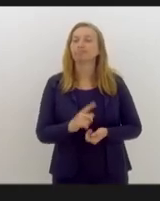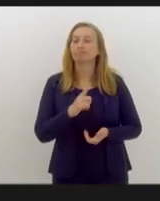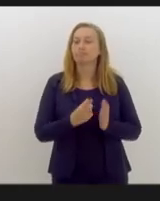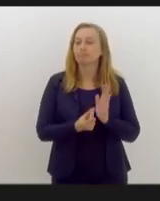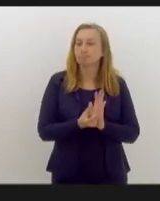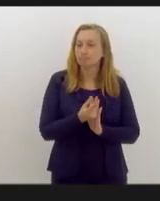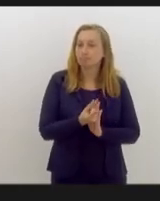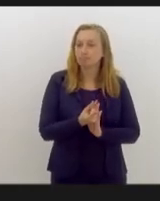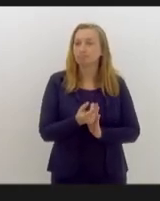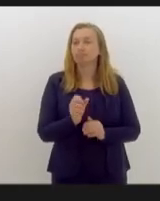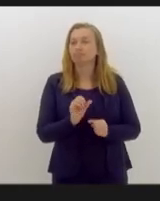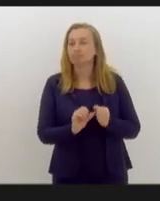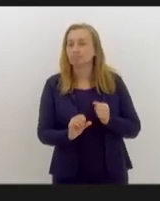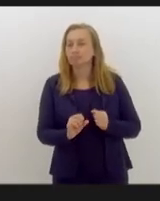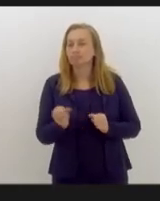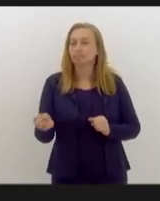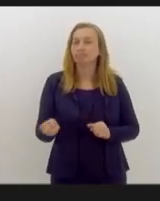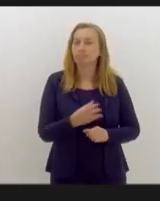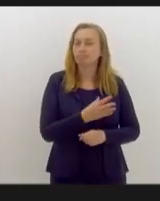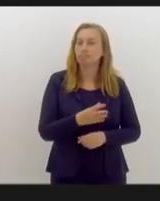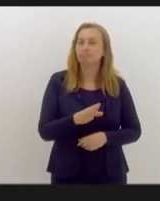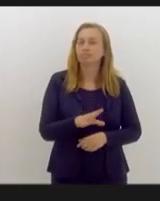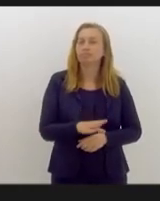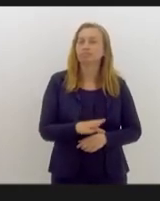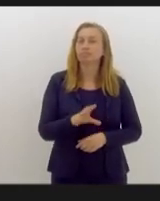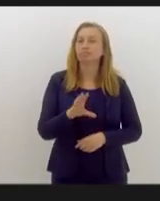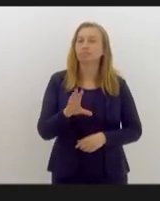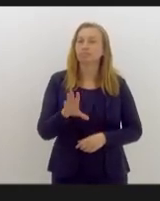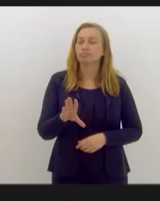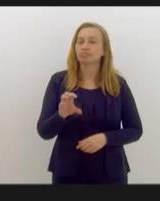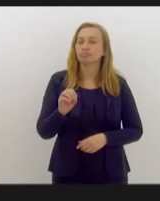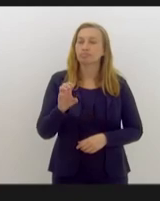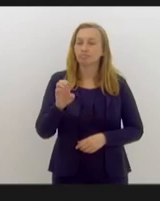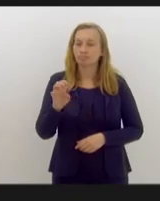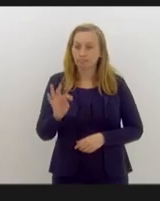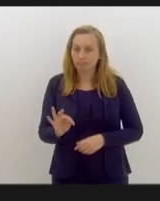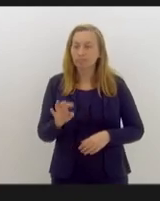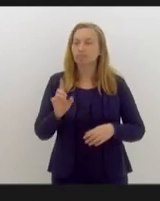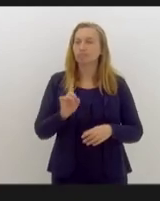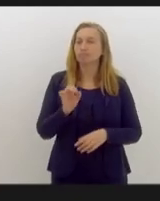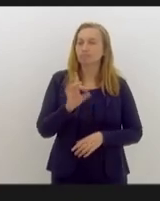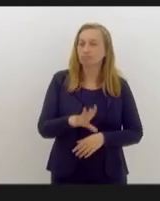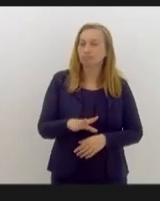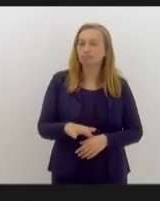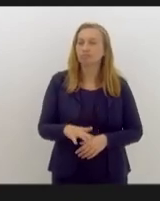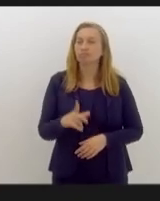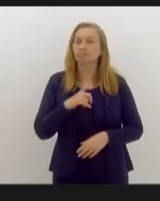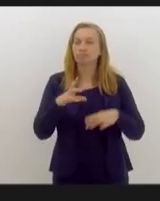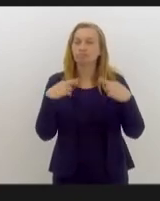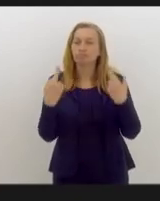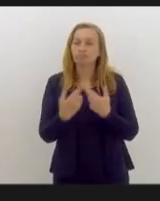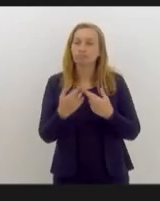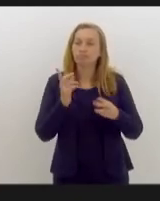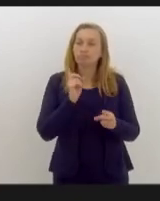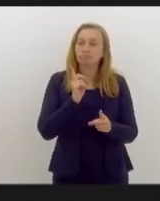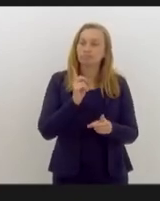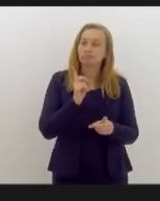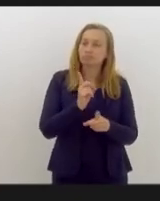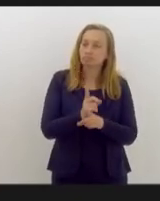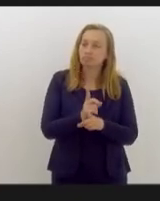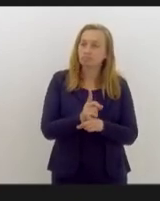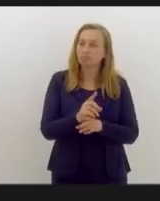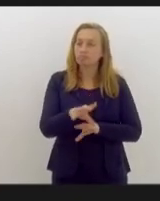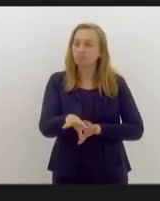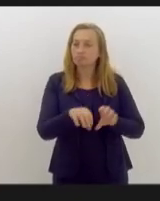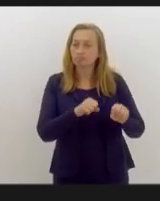para a realização de novo COED, né, para que a gente possa não só ter as reuniões, os encontros para a